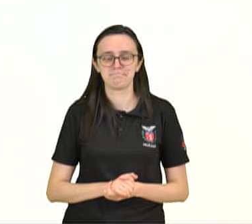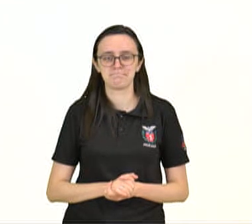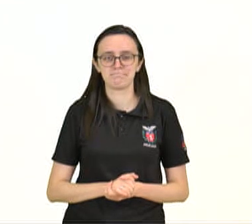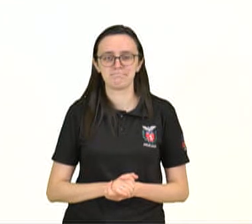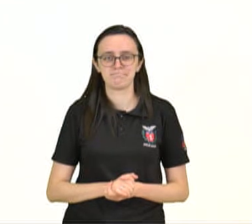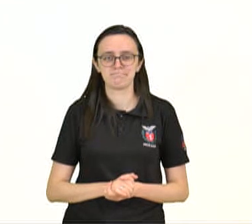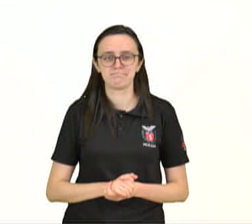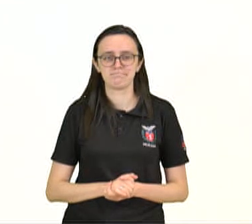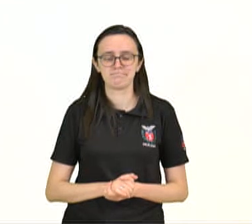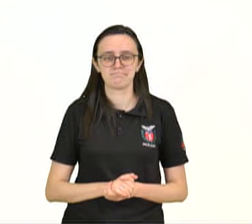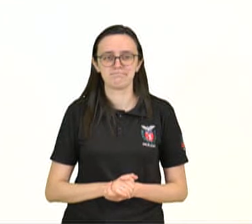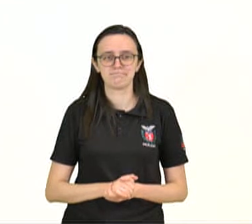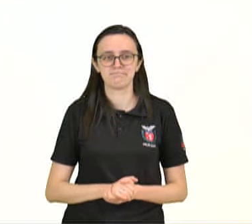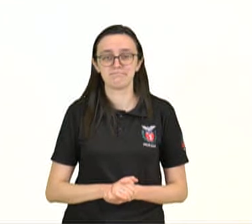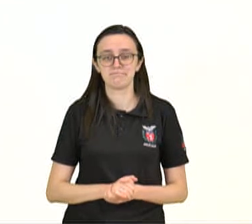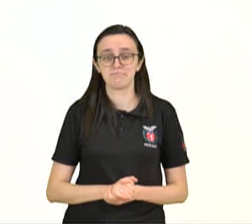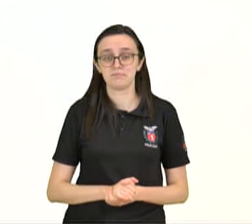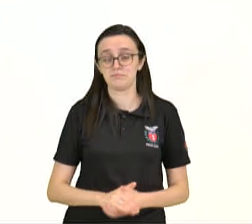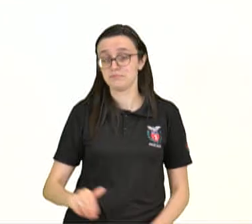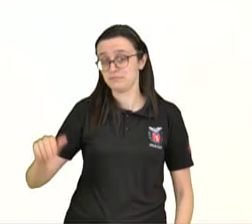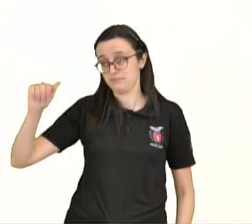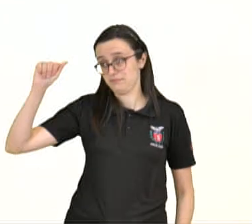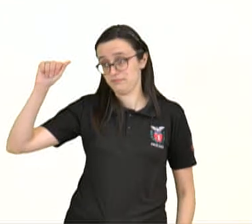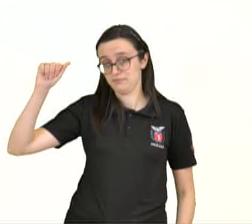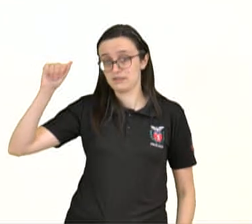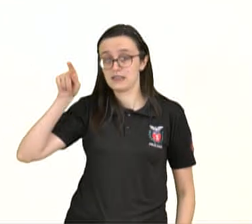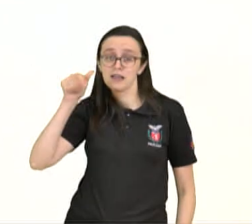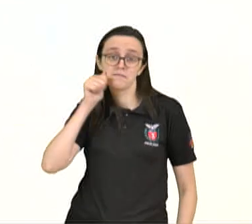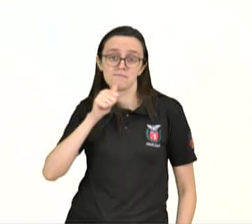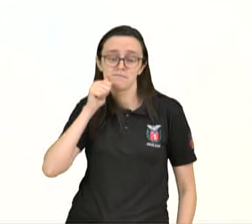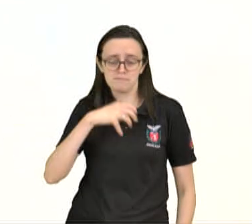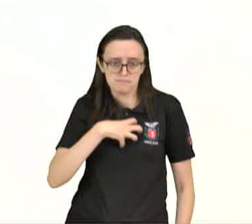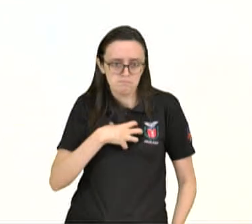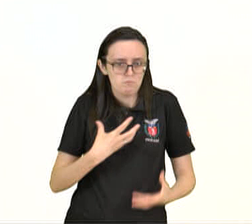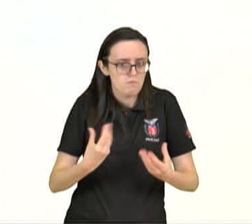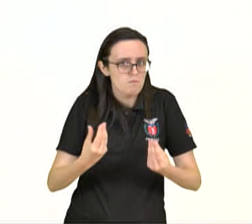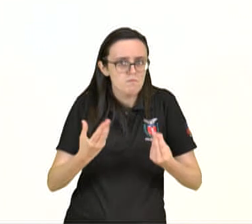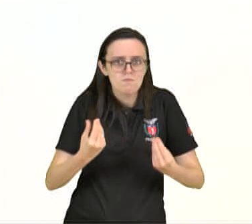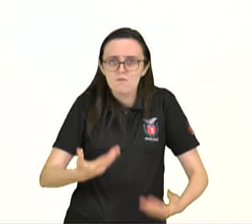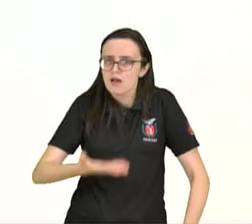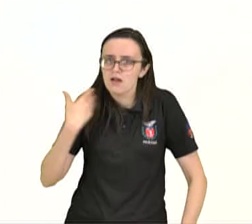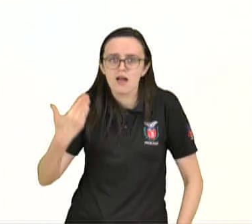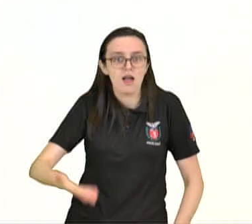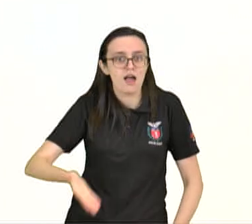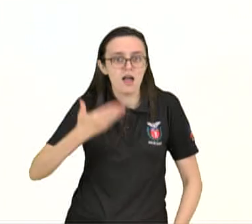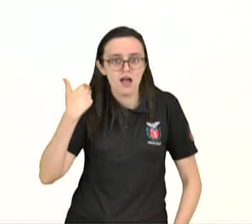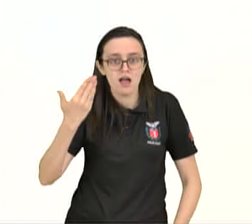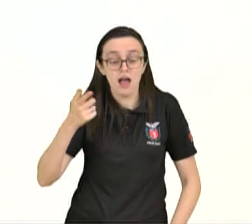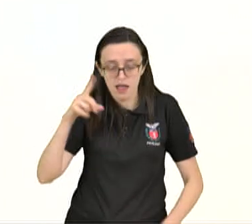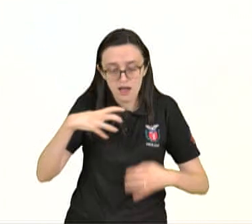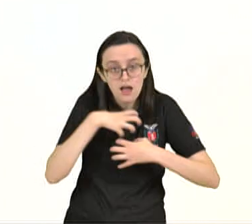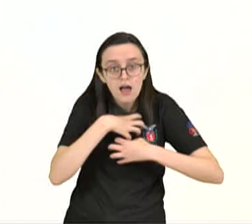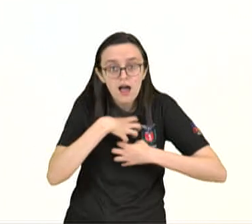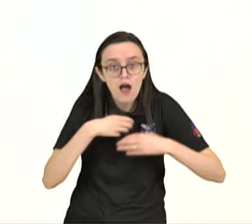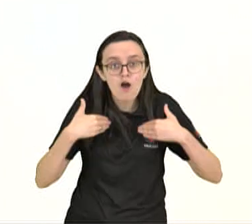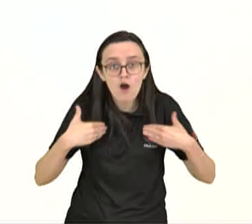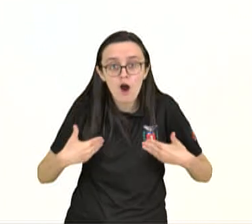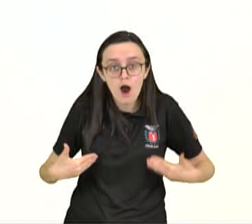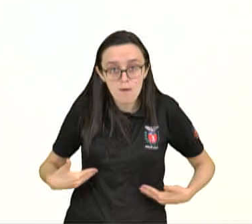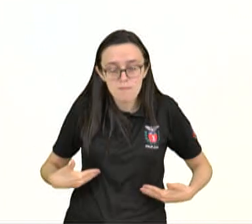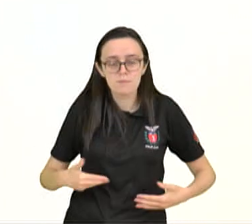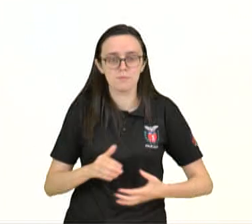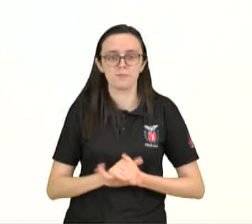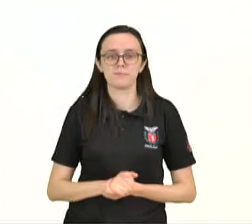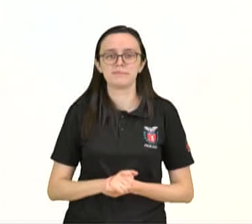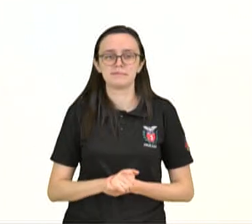Carmen tiene mucho calor. Carmen tem muito calor. É um estado físico esse ter aí da Carmen.